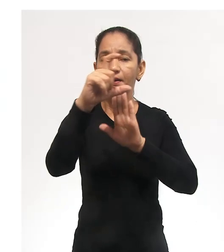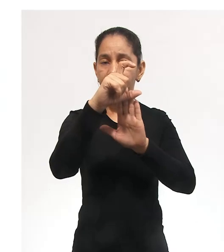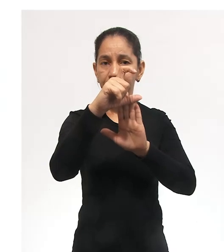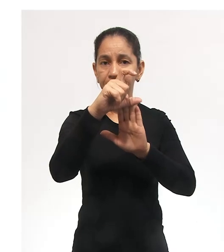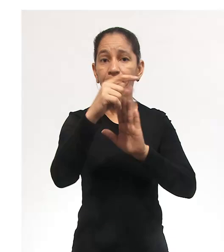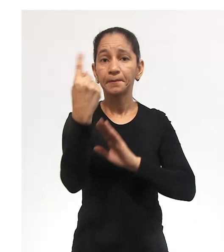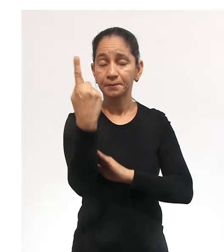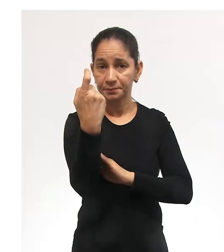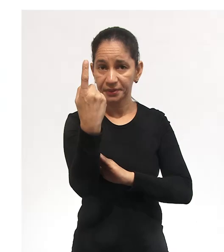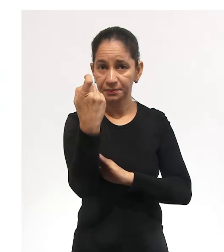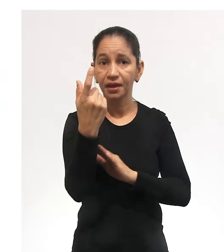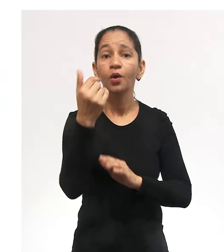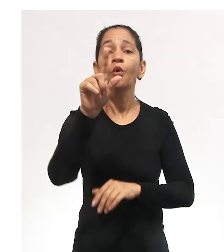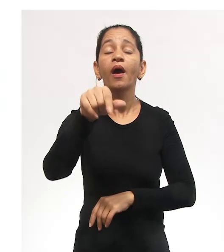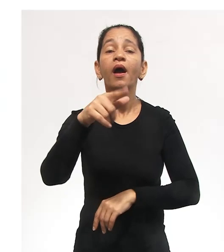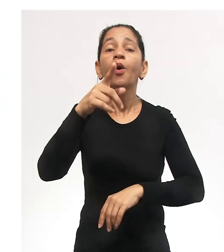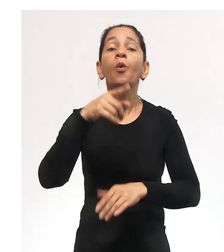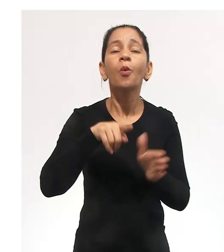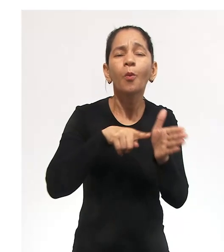a fonte do Celso